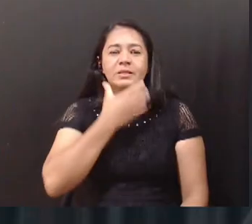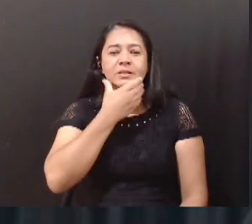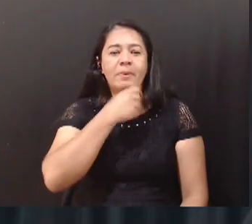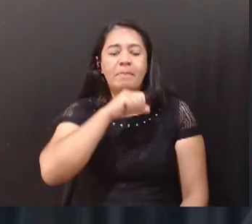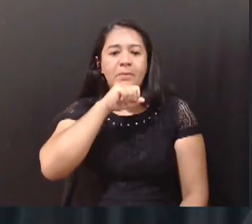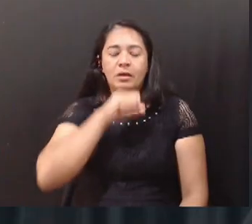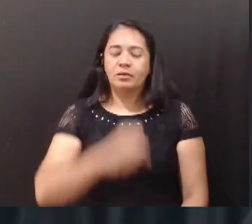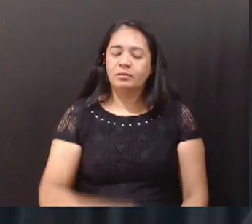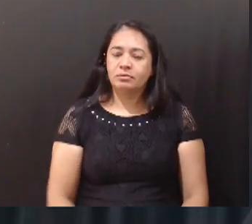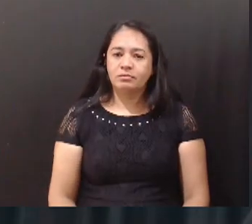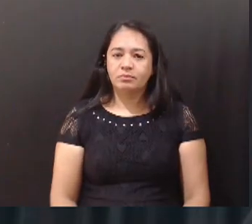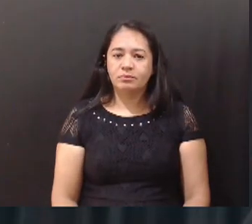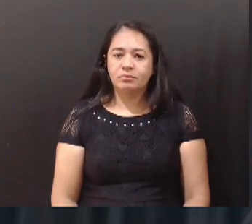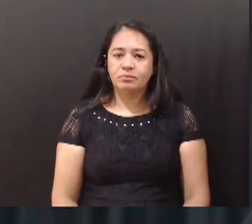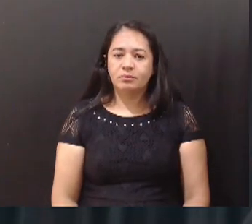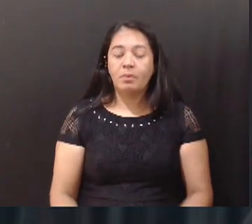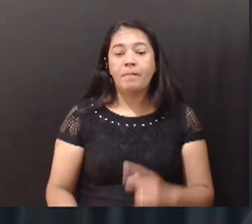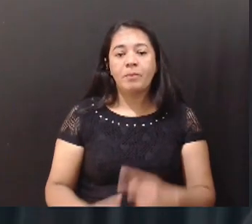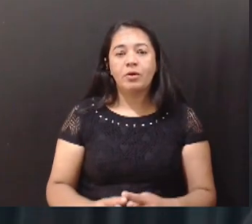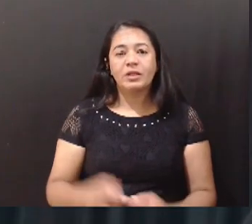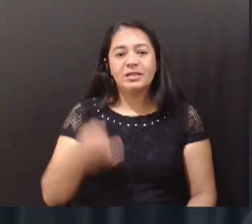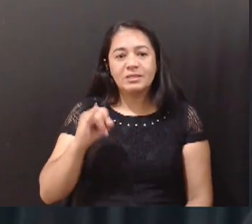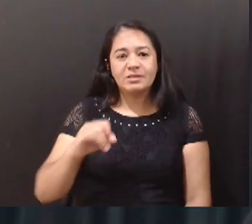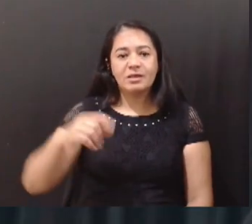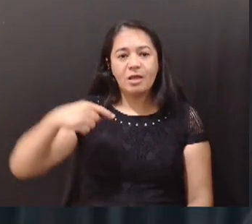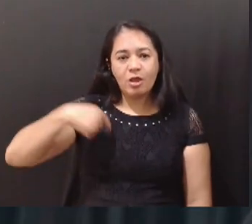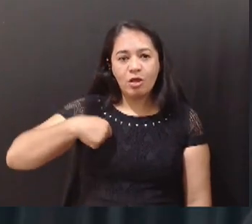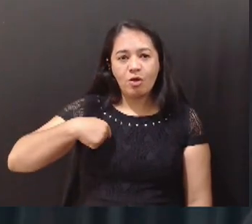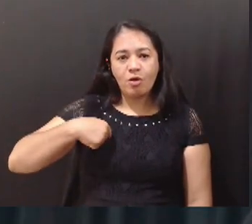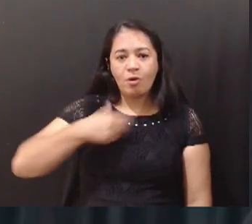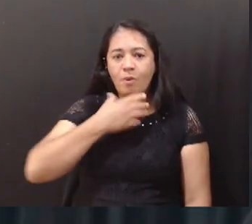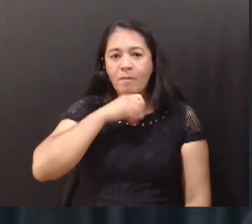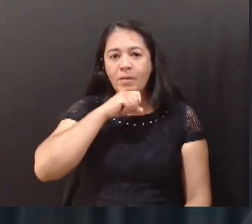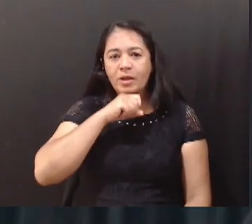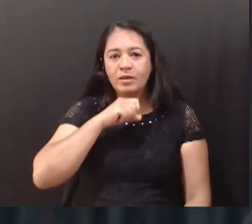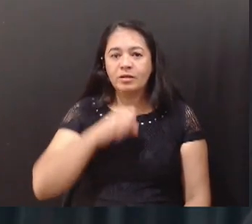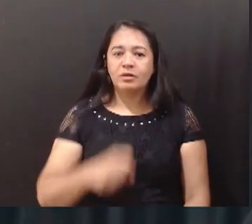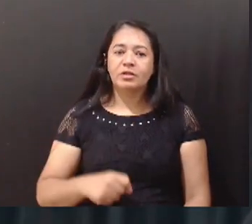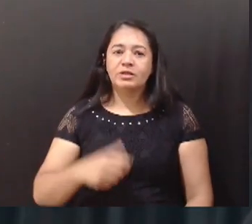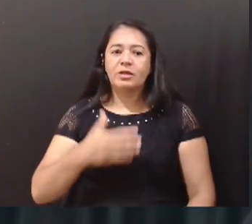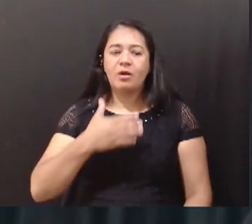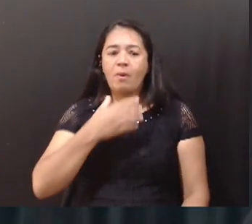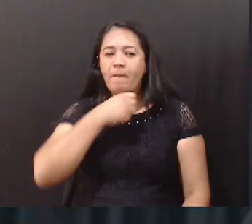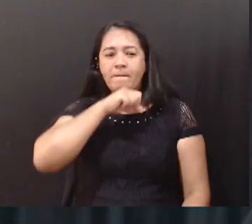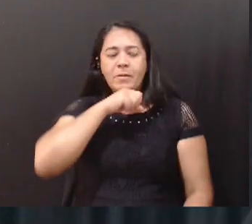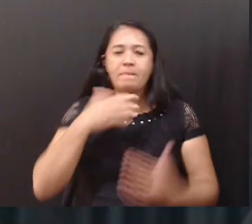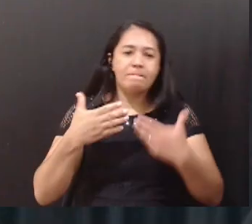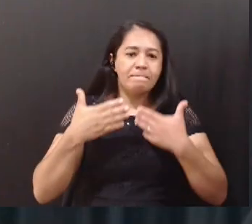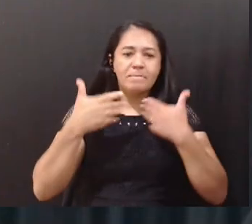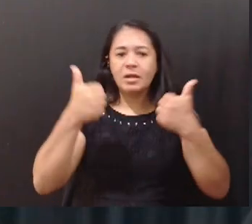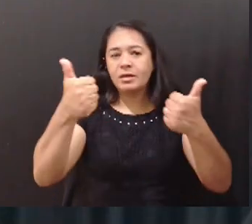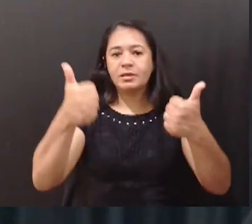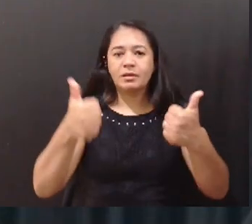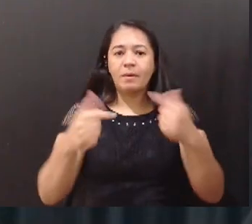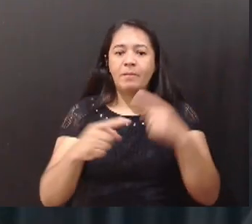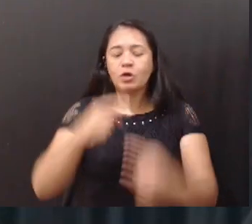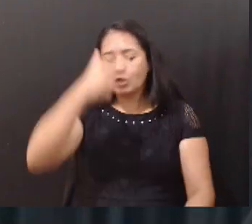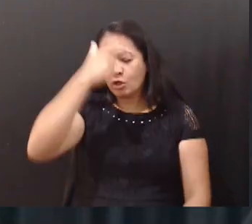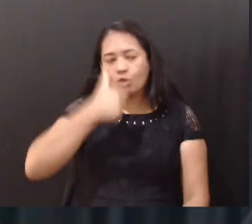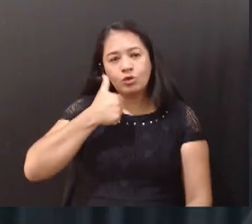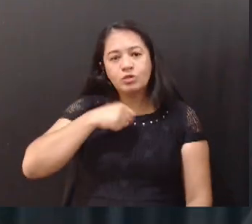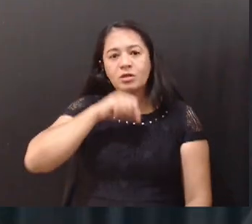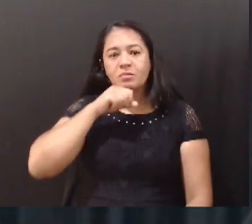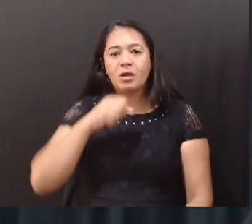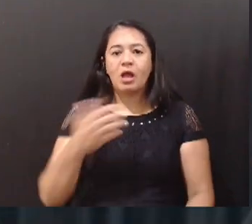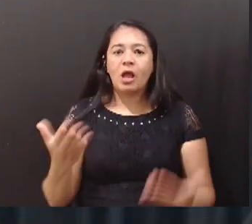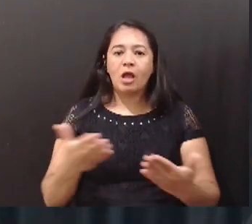E ela falou assim, porque se eu fosse pai, eu ia ser considerado um excelente pai. Porque eu sou mãe, aí eu sou considerada uma